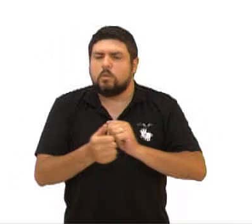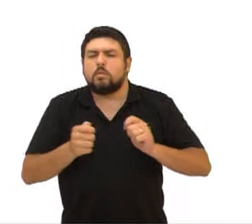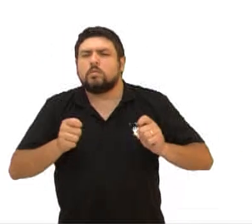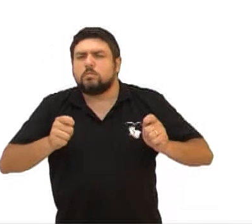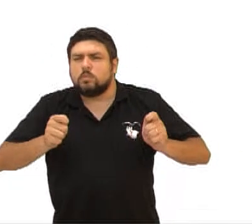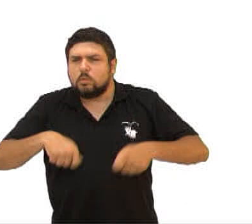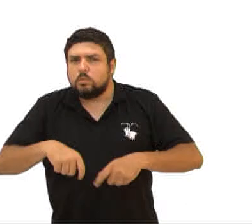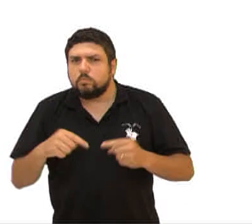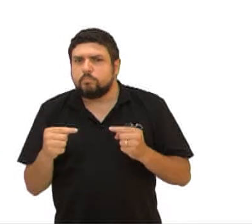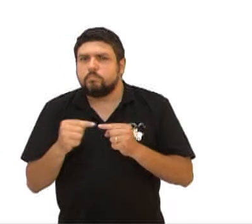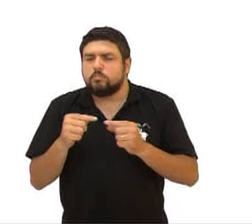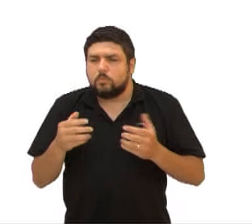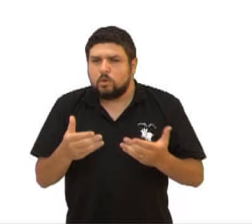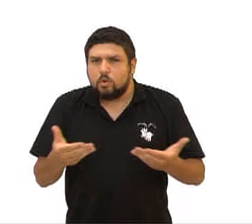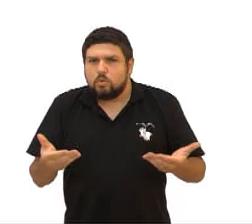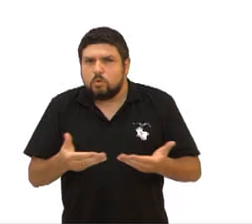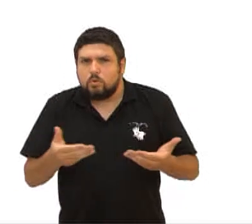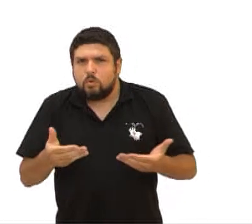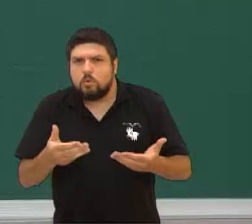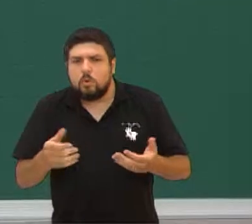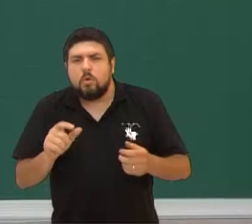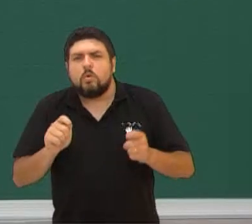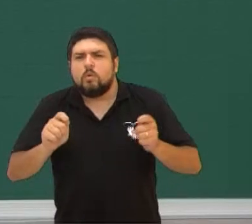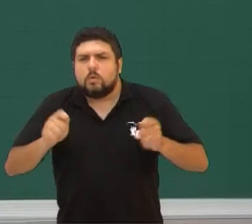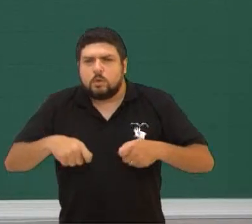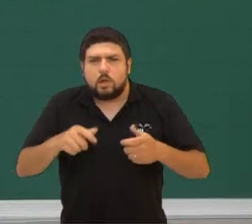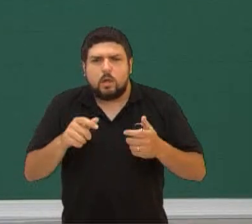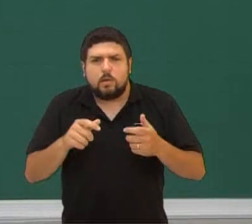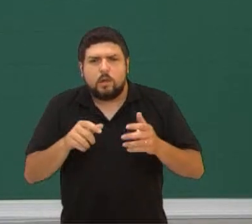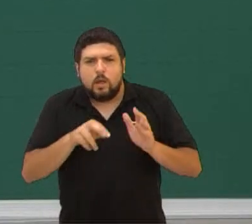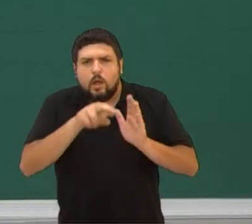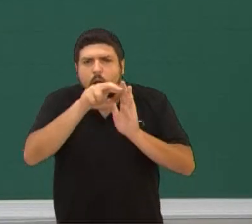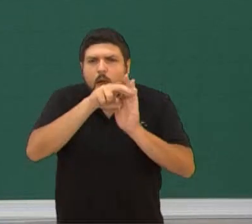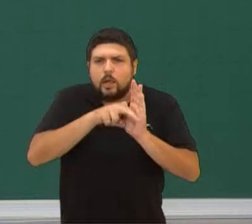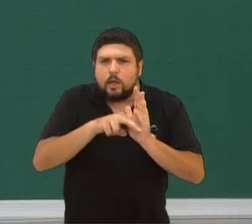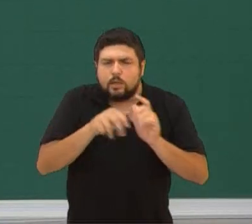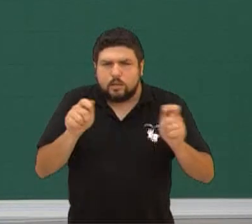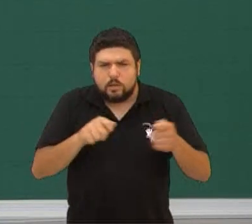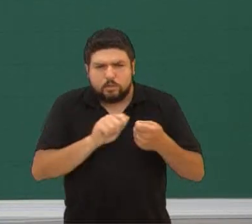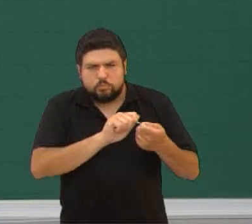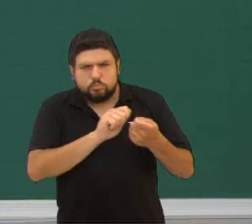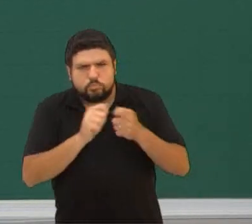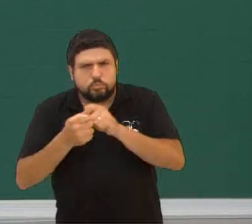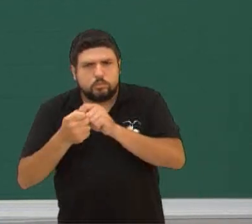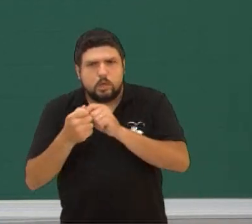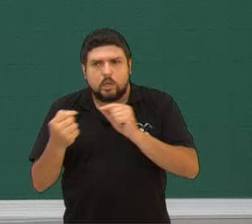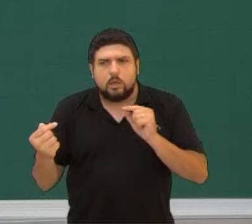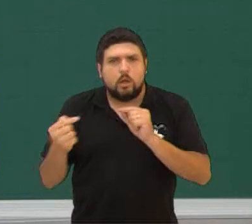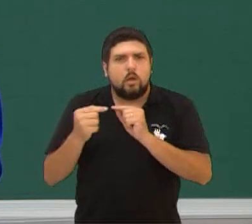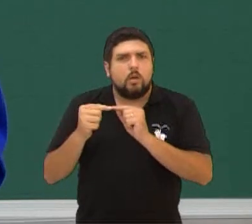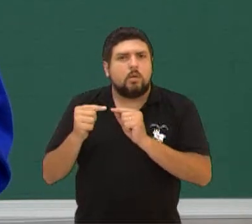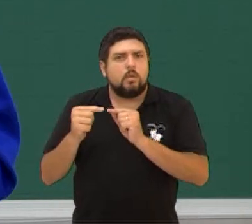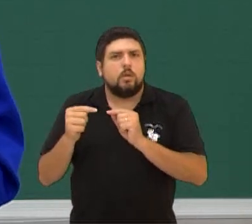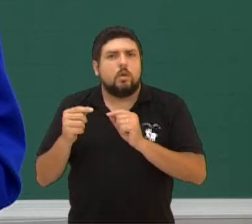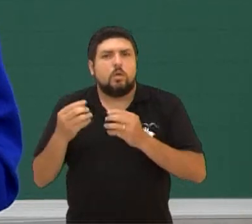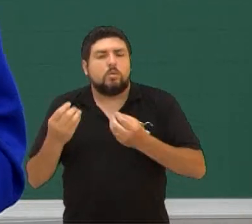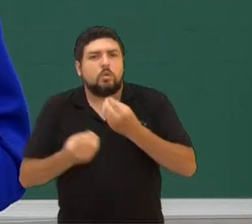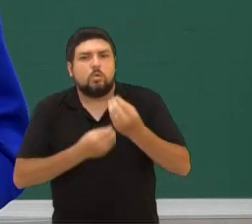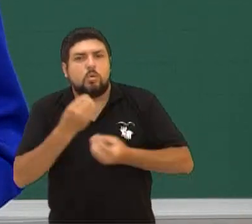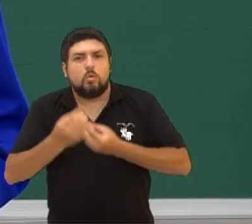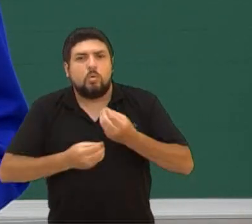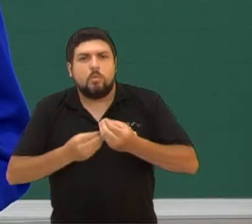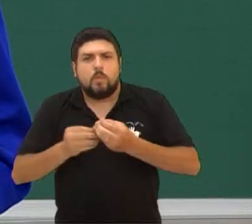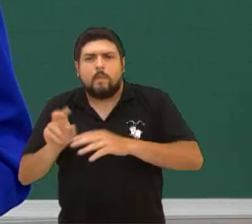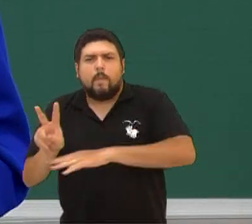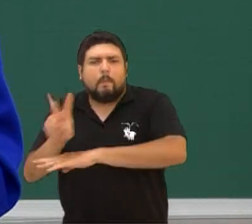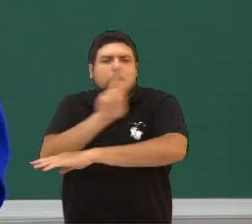adaptabilidade às transmissões televisivas, ou seja, era possível adaptar as regras, como o professor Peterson falou, tirar a vantagem e tornar o